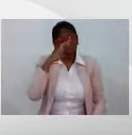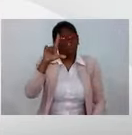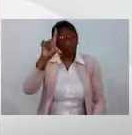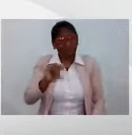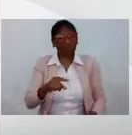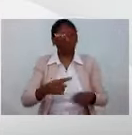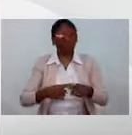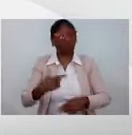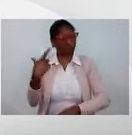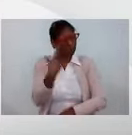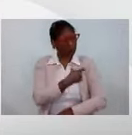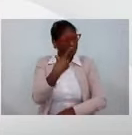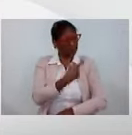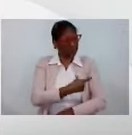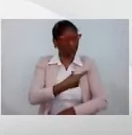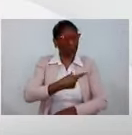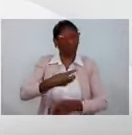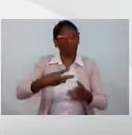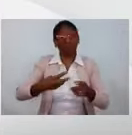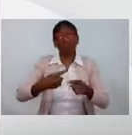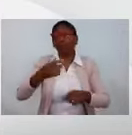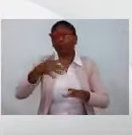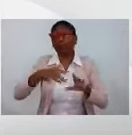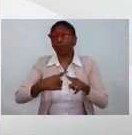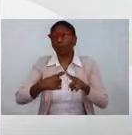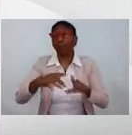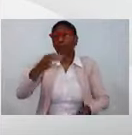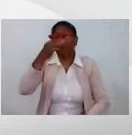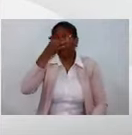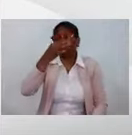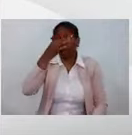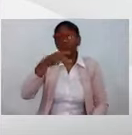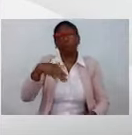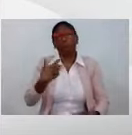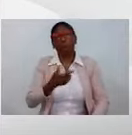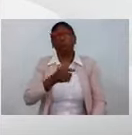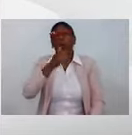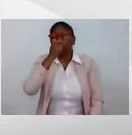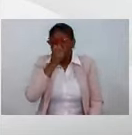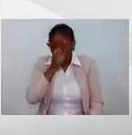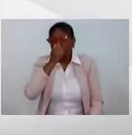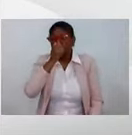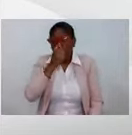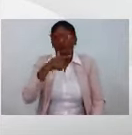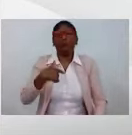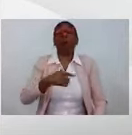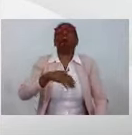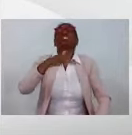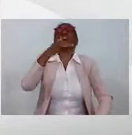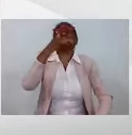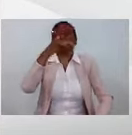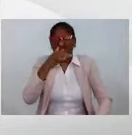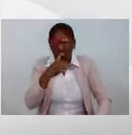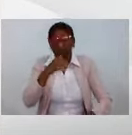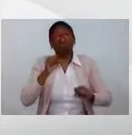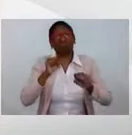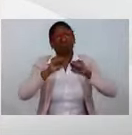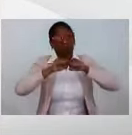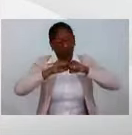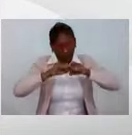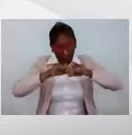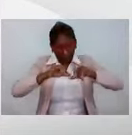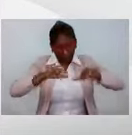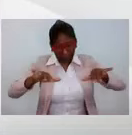sua volta, porque a partir da coriza, né, da tosse, dos espirros, enfim,